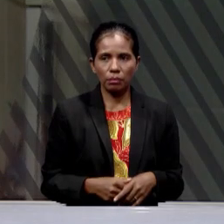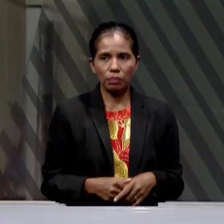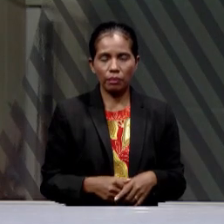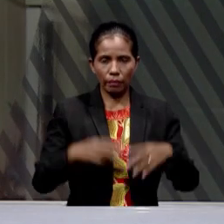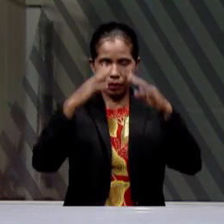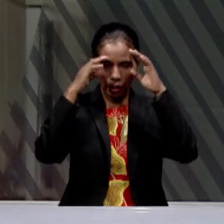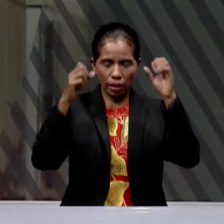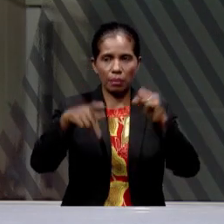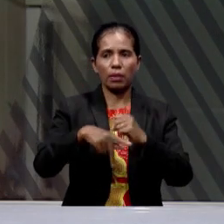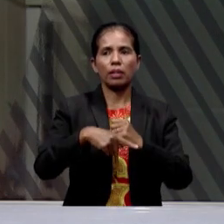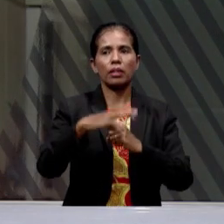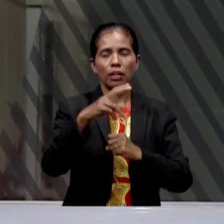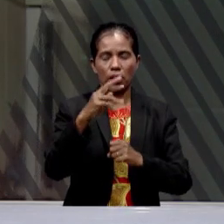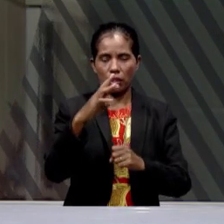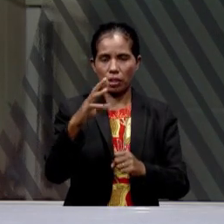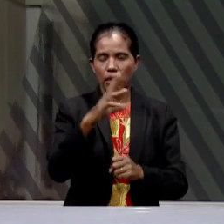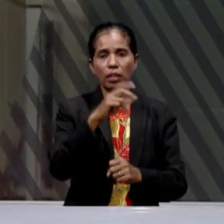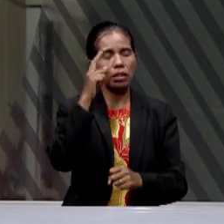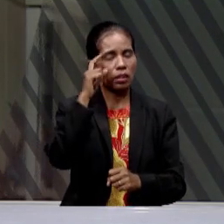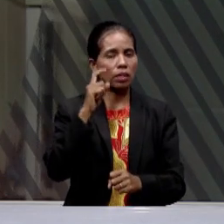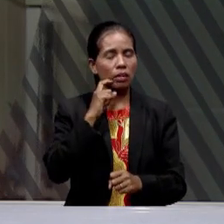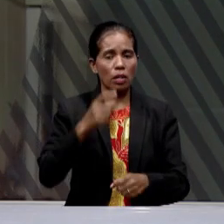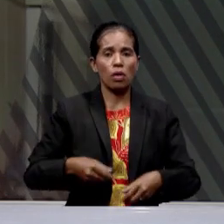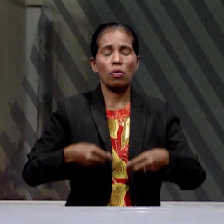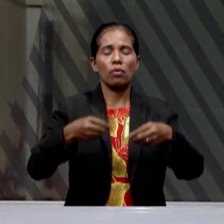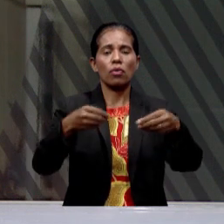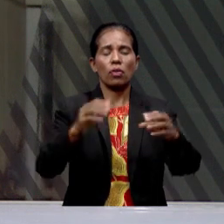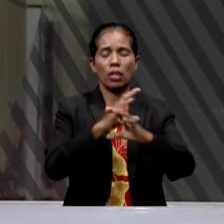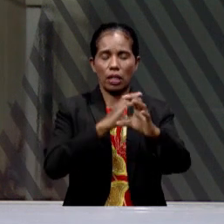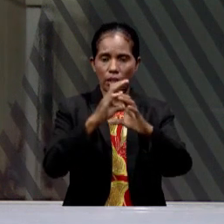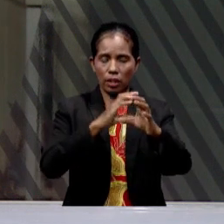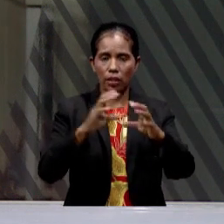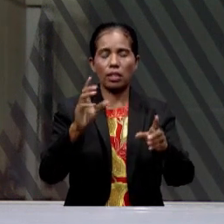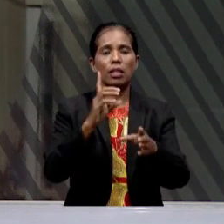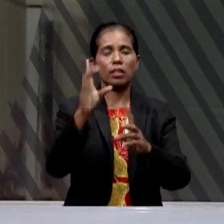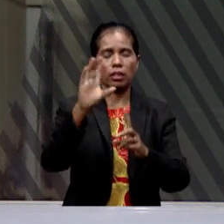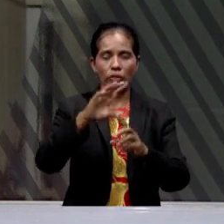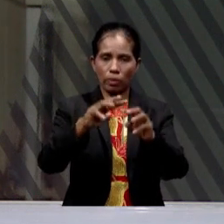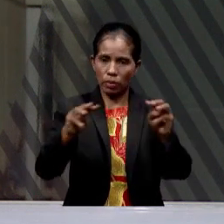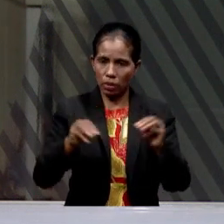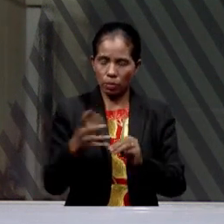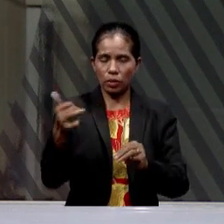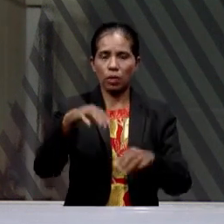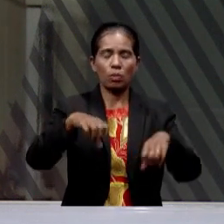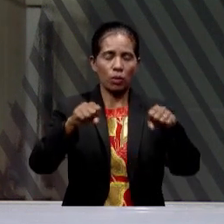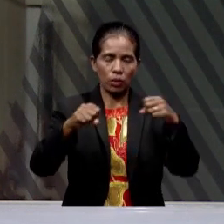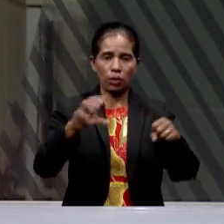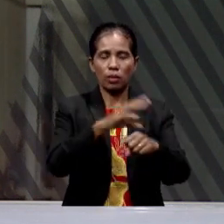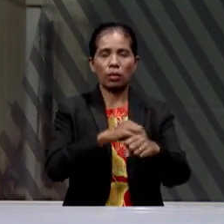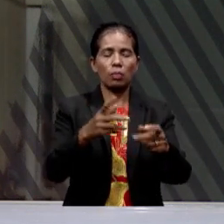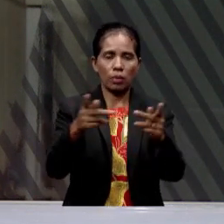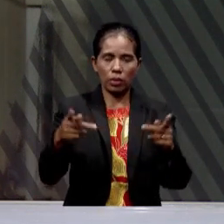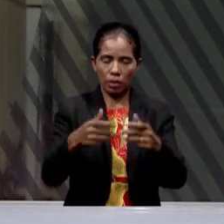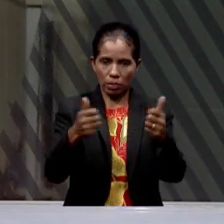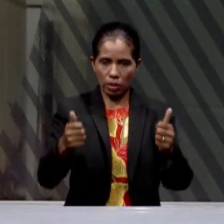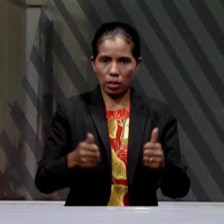Presidente Partido CNRT, Kaira Lasanan Gusmão, distribui carreta ba coordenador município, no motorizada ba coordenador posto